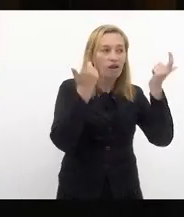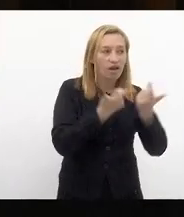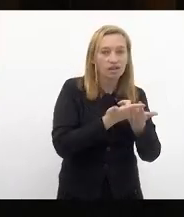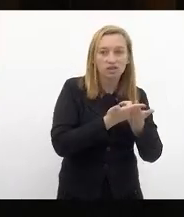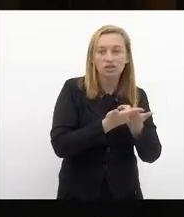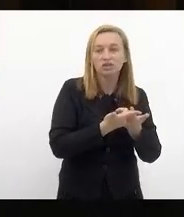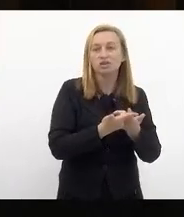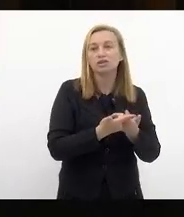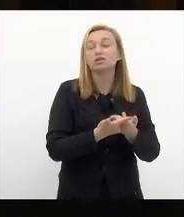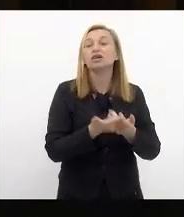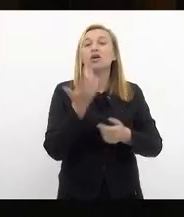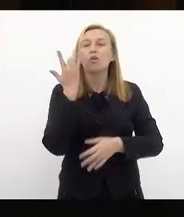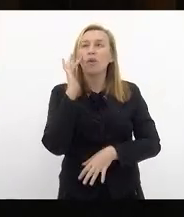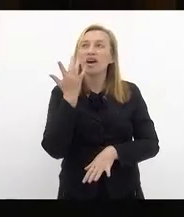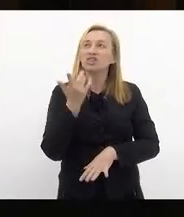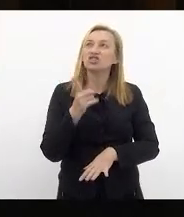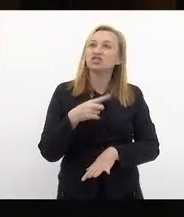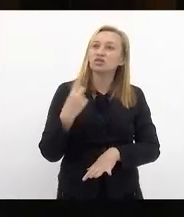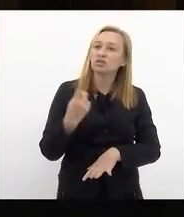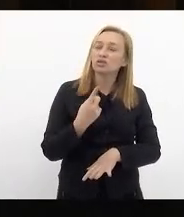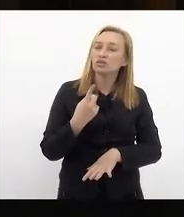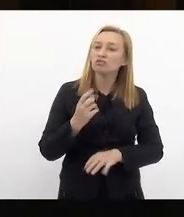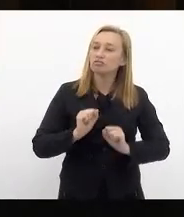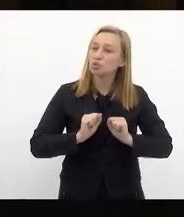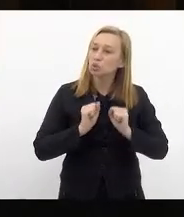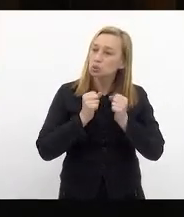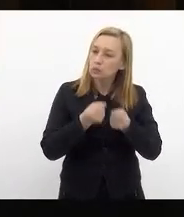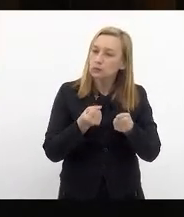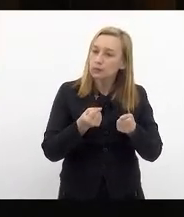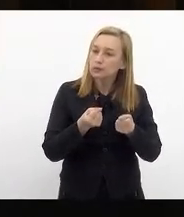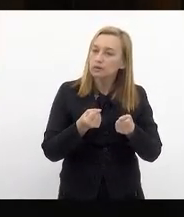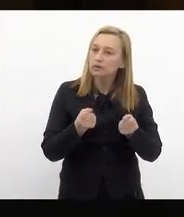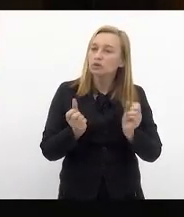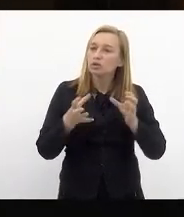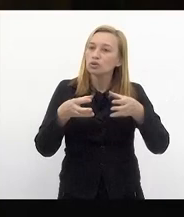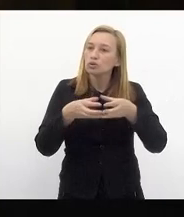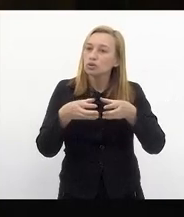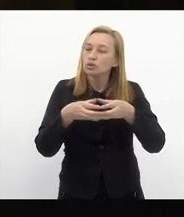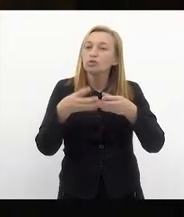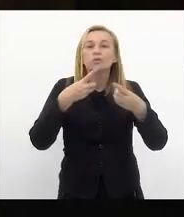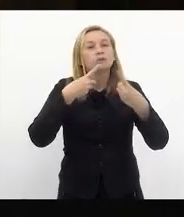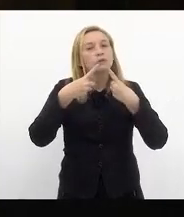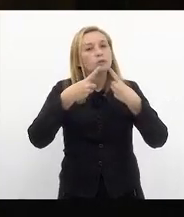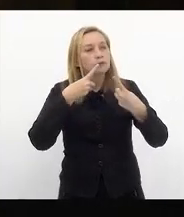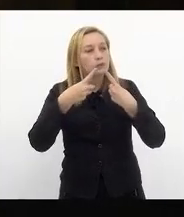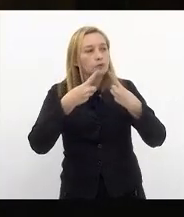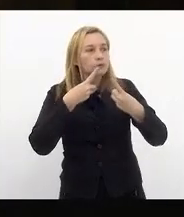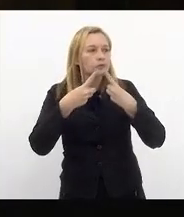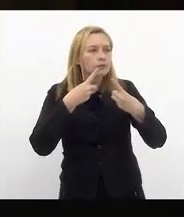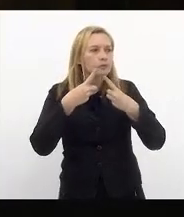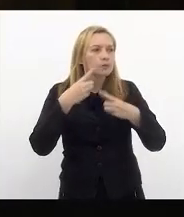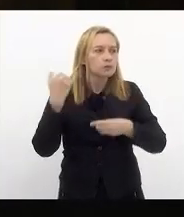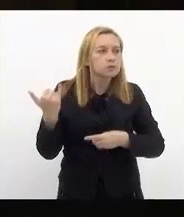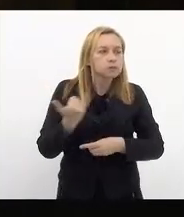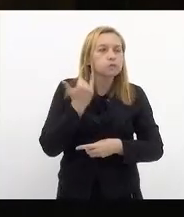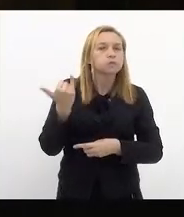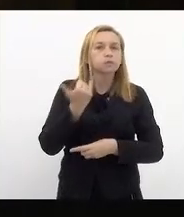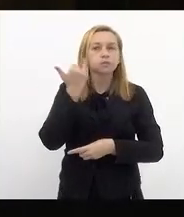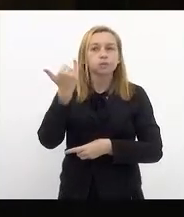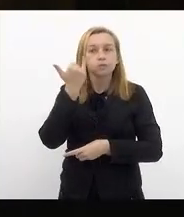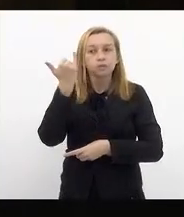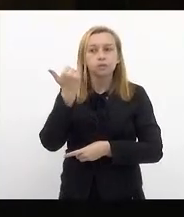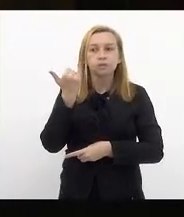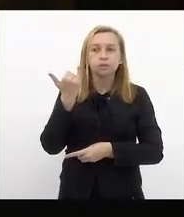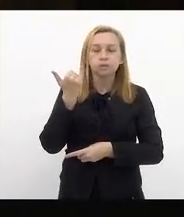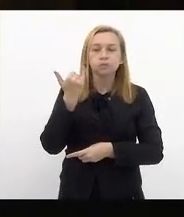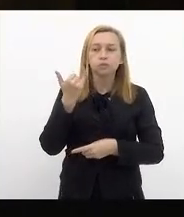Alerge. Acho que estamos fazendo aqui um esforço genuíno de fazer um debate tão importante, tão